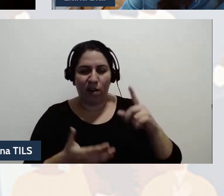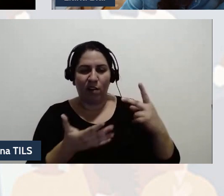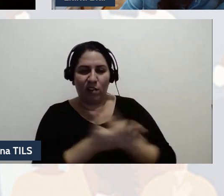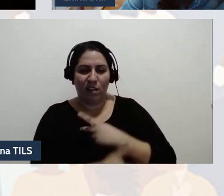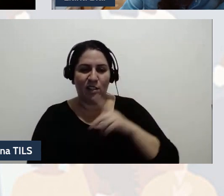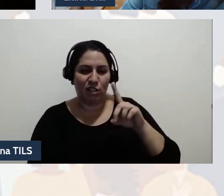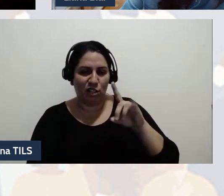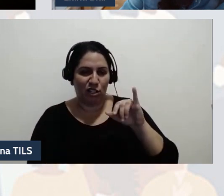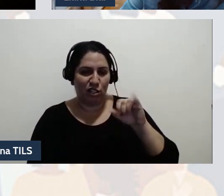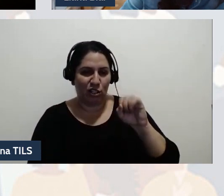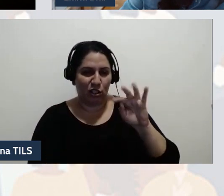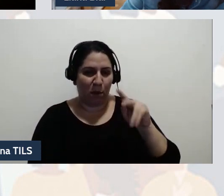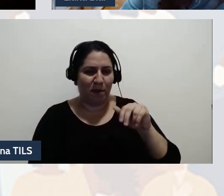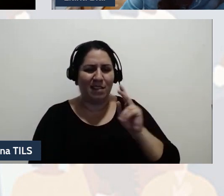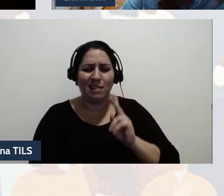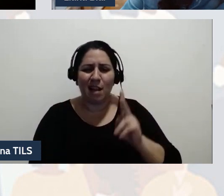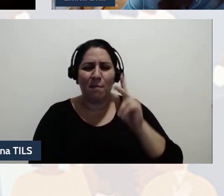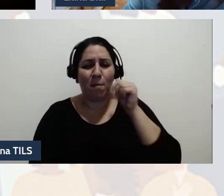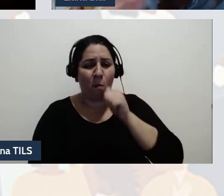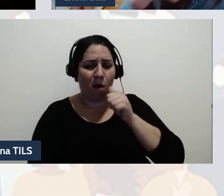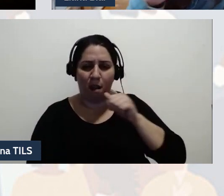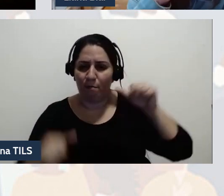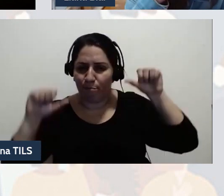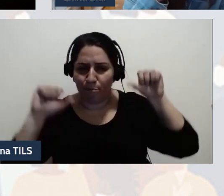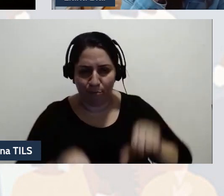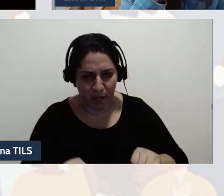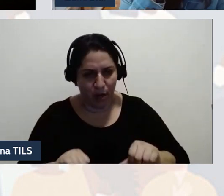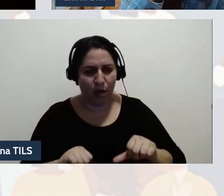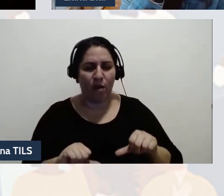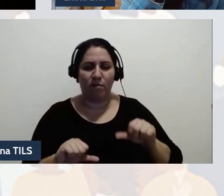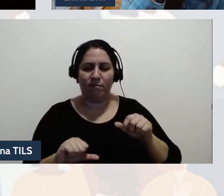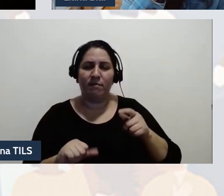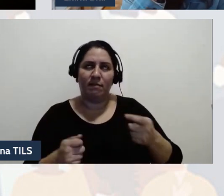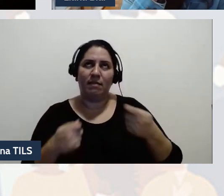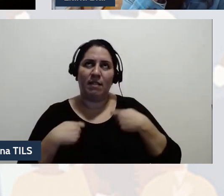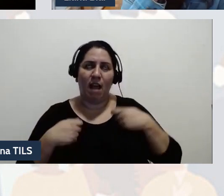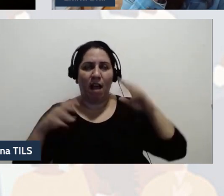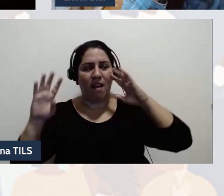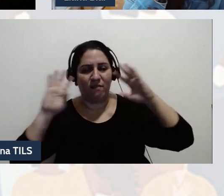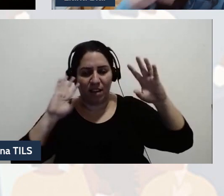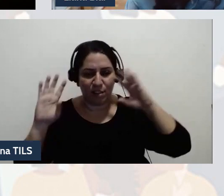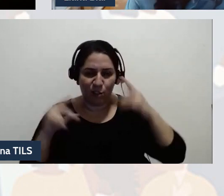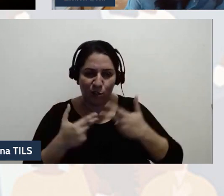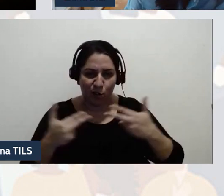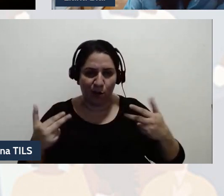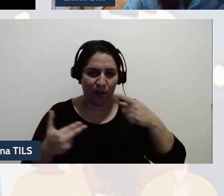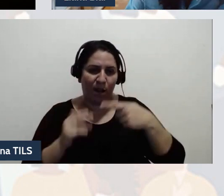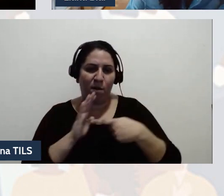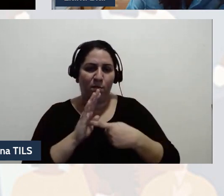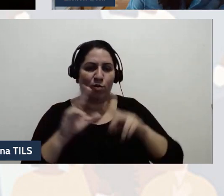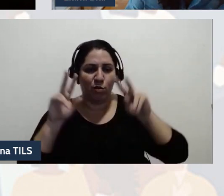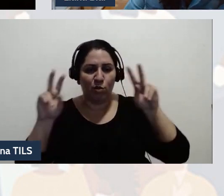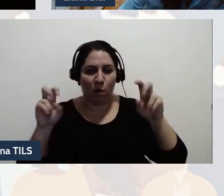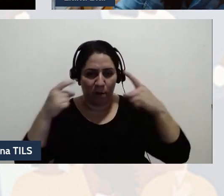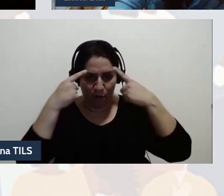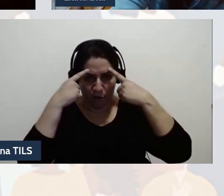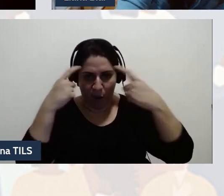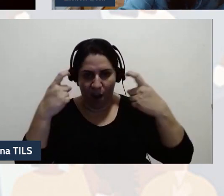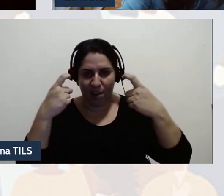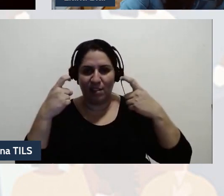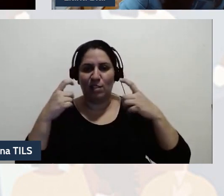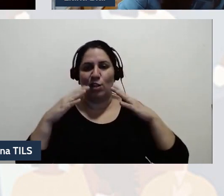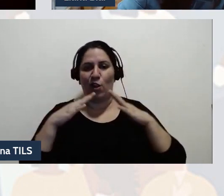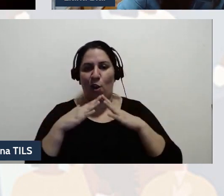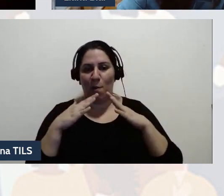a pior, e daí ela traz nas suas várias reflexões e também traz questões como violência doméstica nas